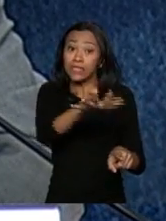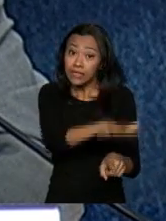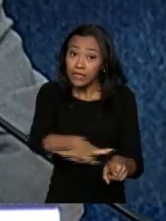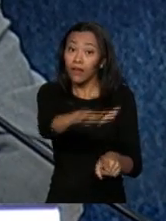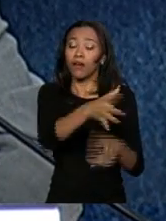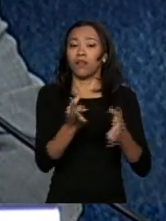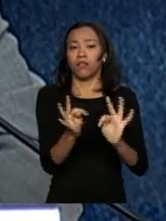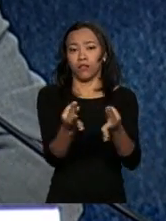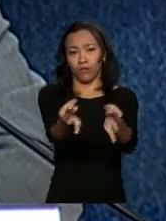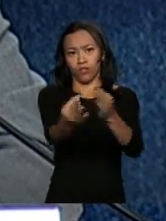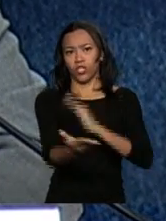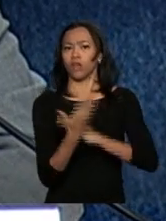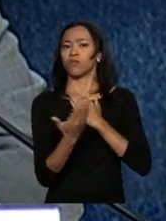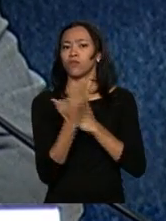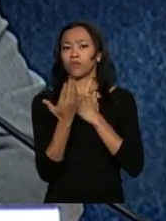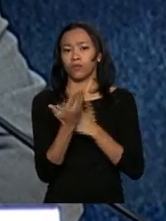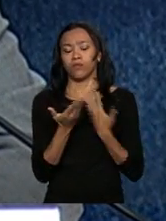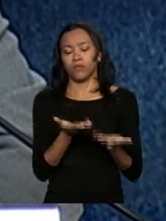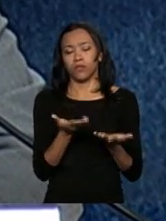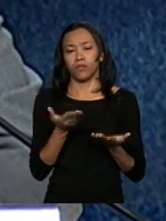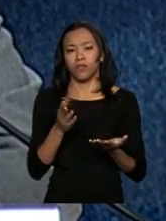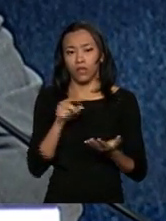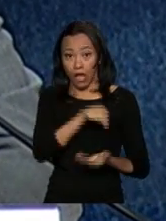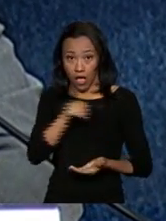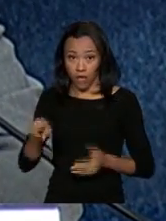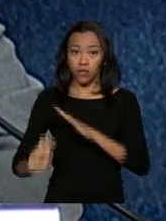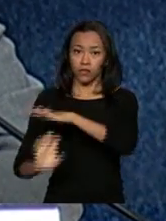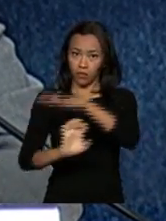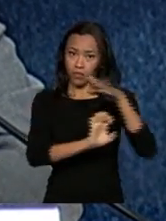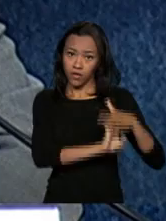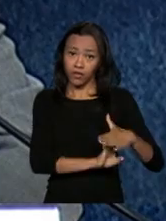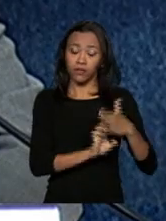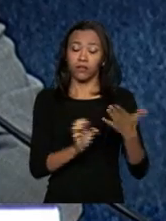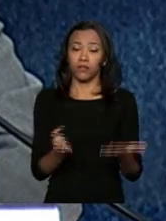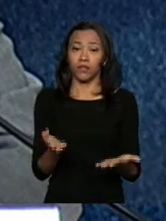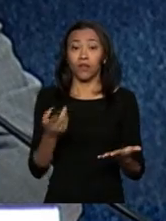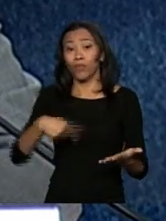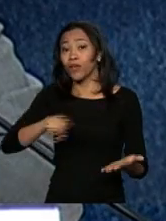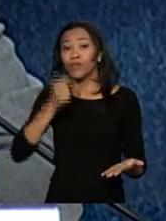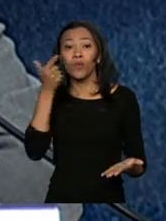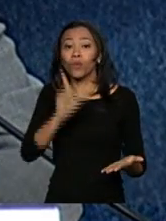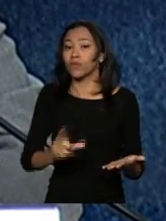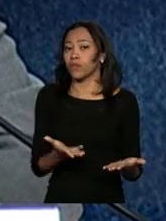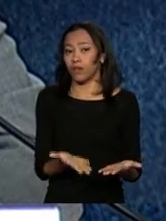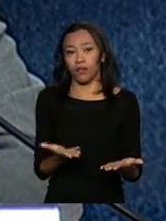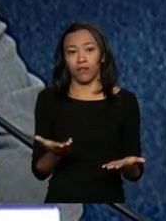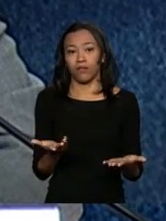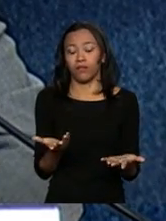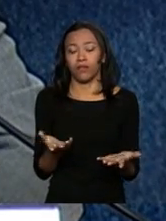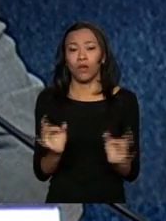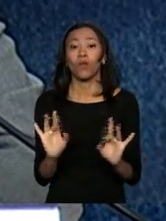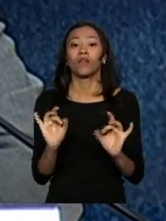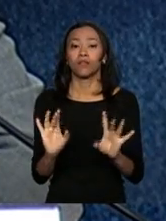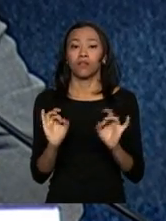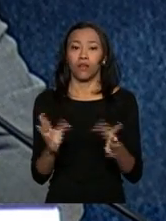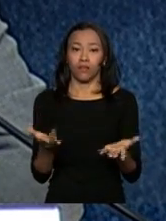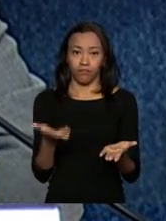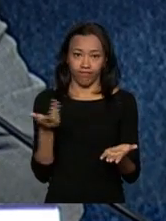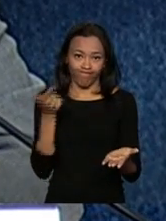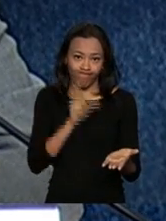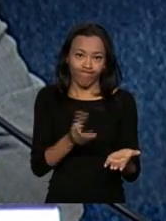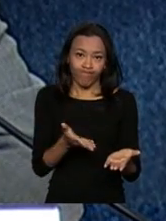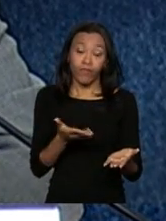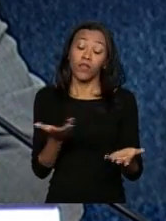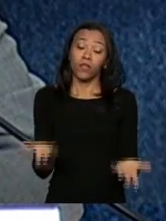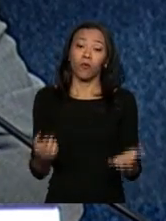daí eh digamos assim mais precário do ponto de vista da do que eles conseguem produzir em termos de qualidade do conteúdo gerado Então